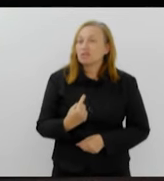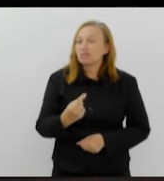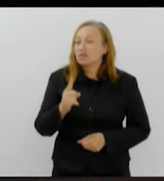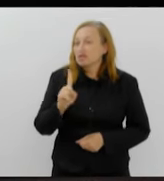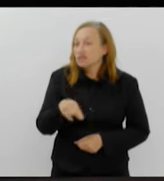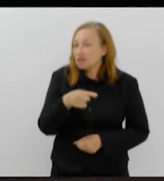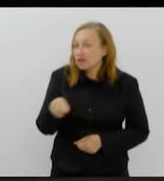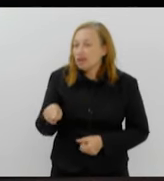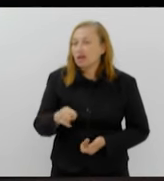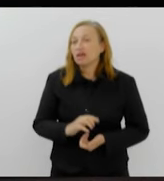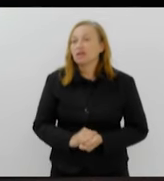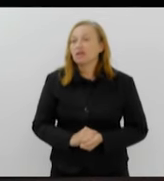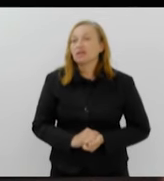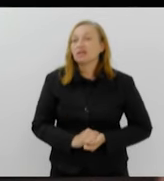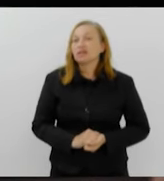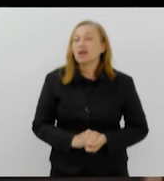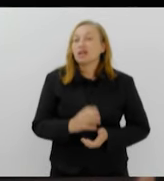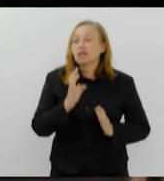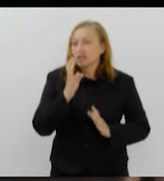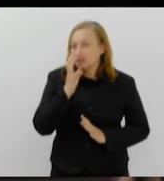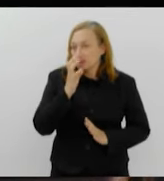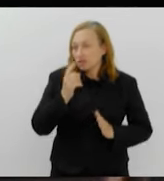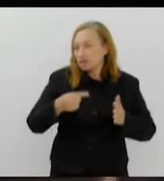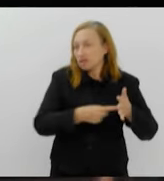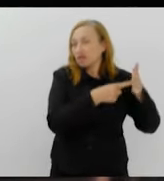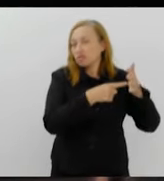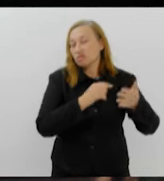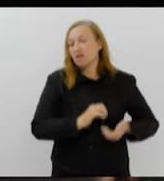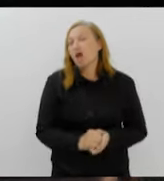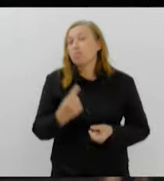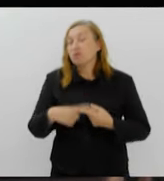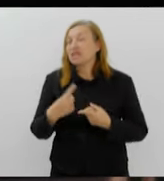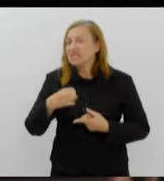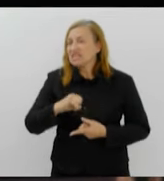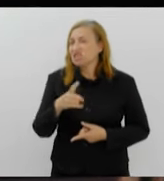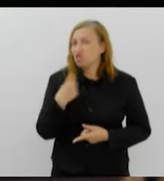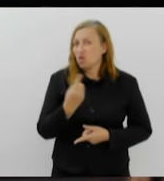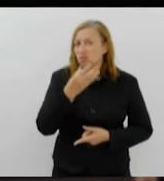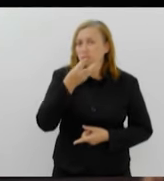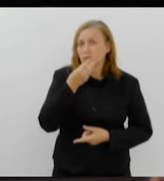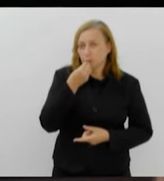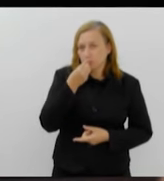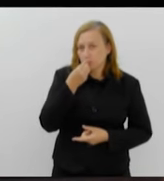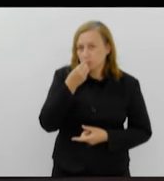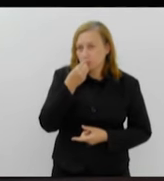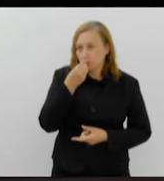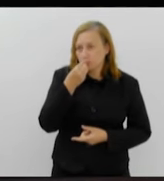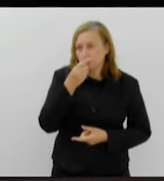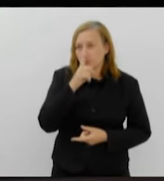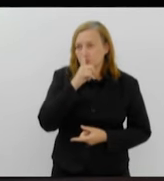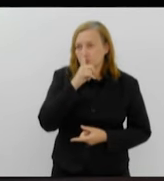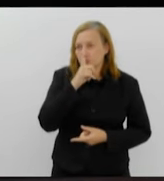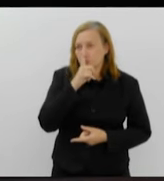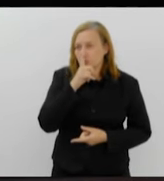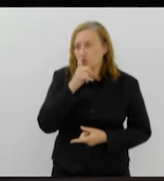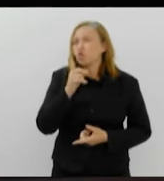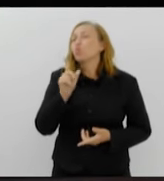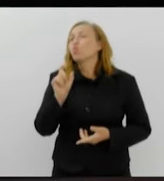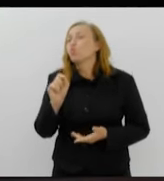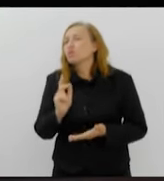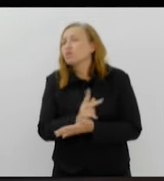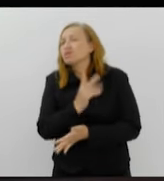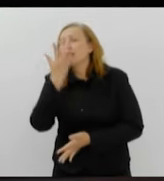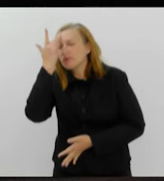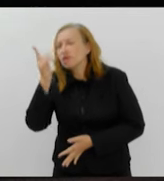que nós devemos eh denunciar porque se nós nos calarmos diante um ato como esse o que que vai acontecer